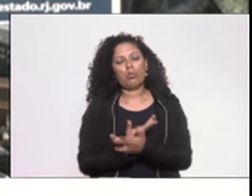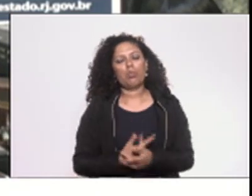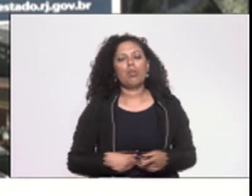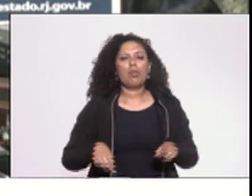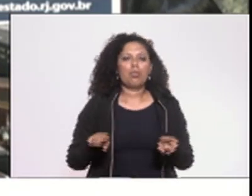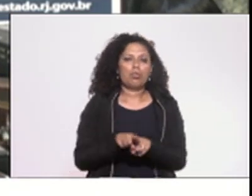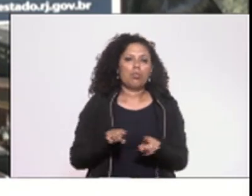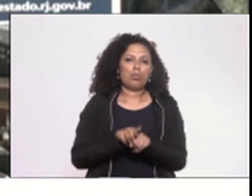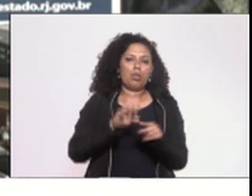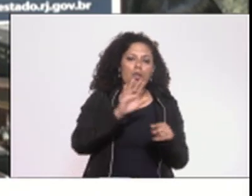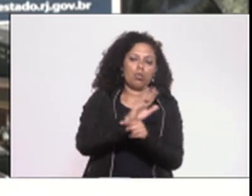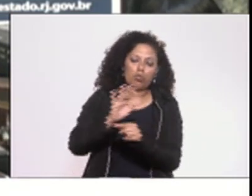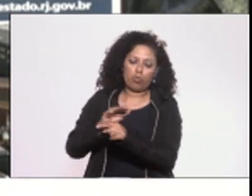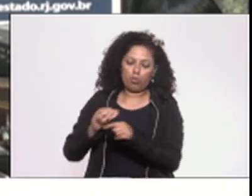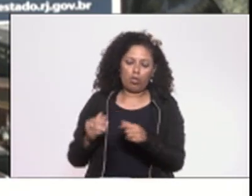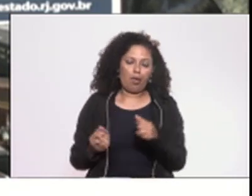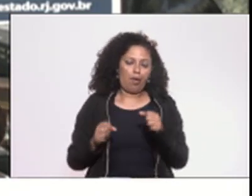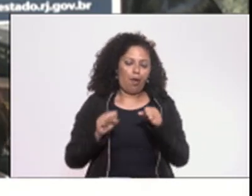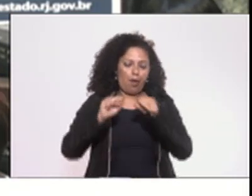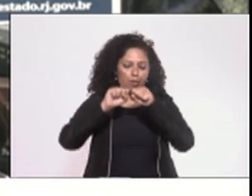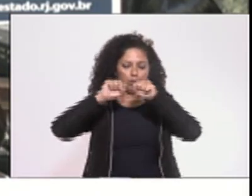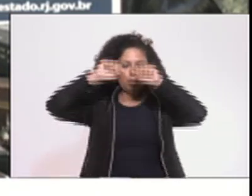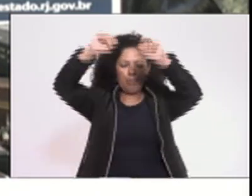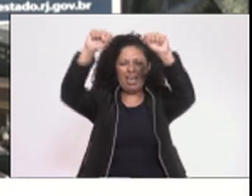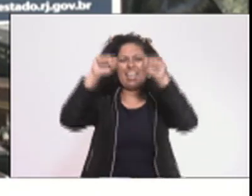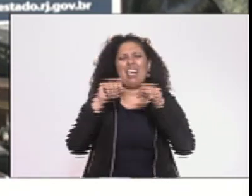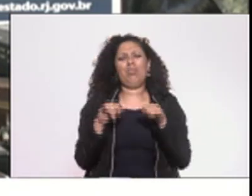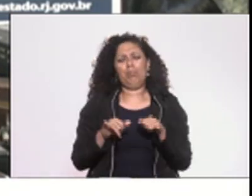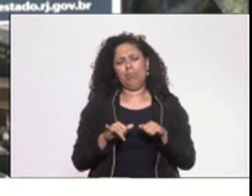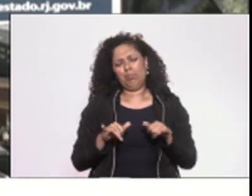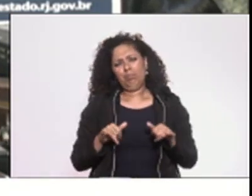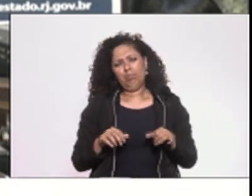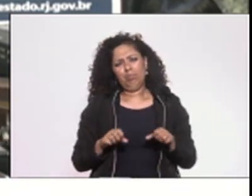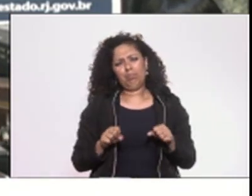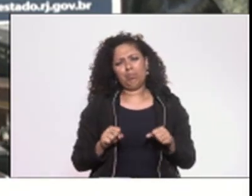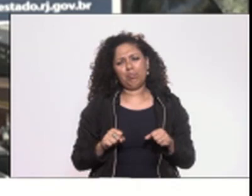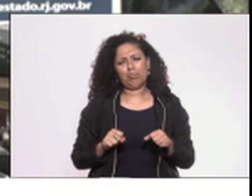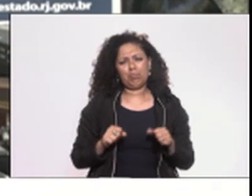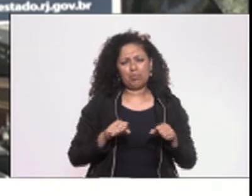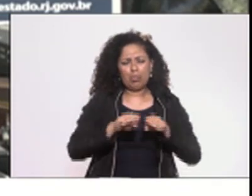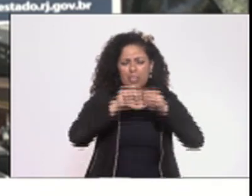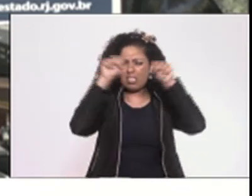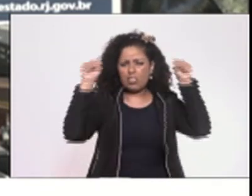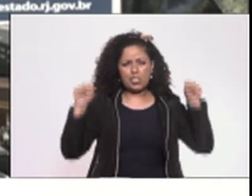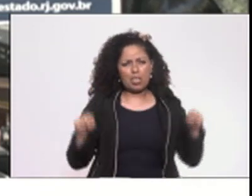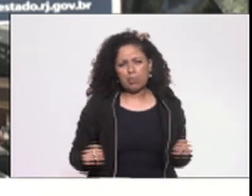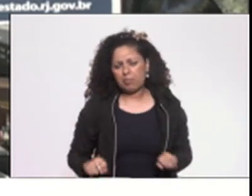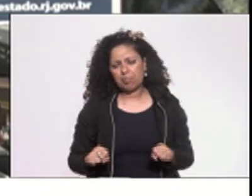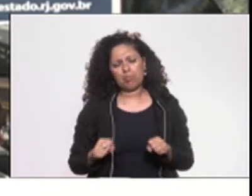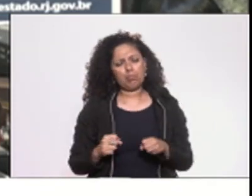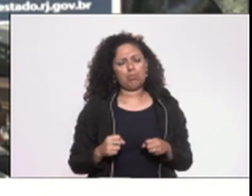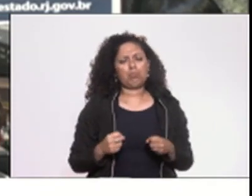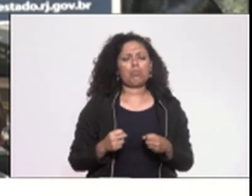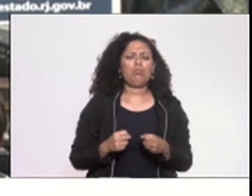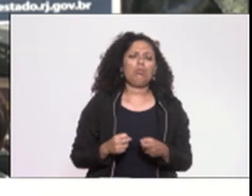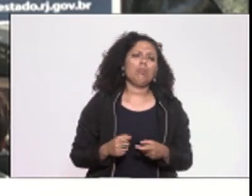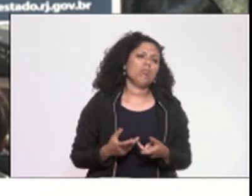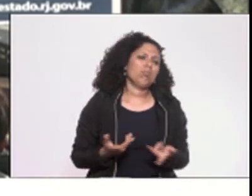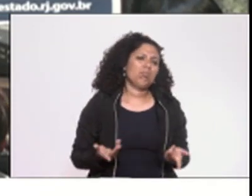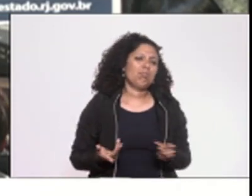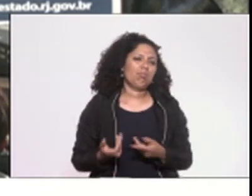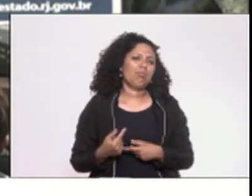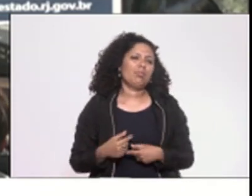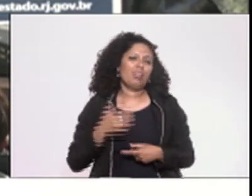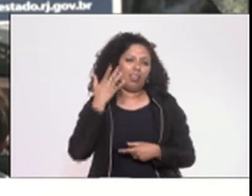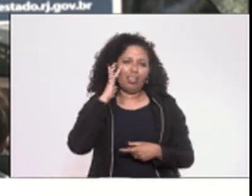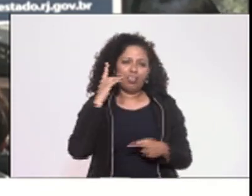o acesso ao mercado das startups, ou mesmo facilitar a vida de empresas como a nossa. Eu, mais uma vez, fico muito honrado de estar aqui. Acho que